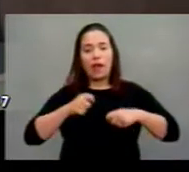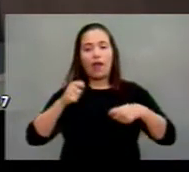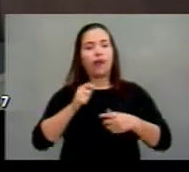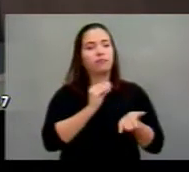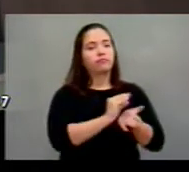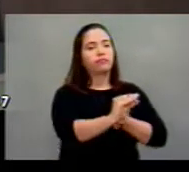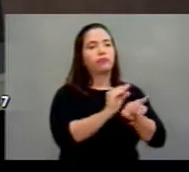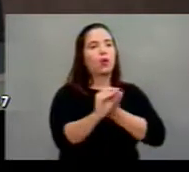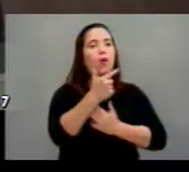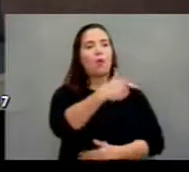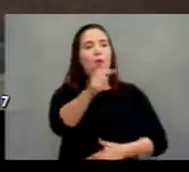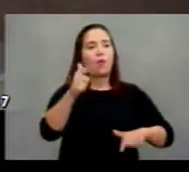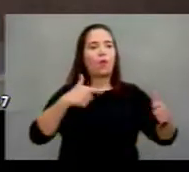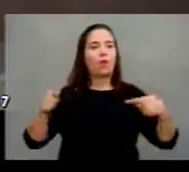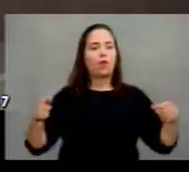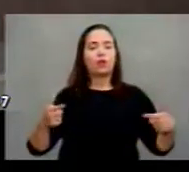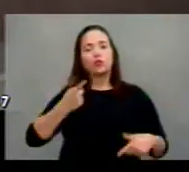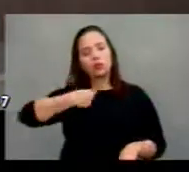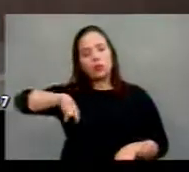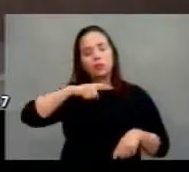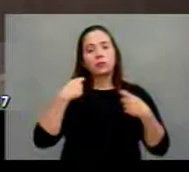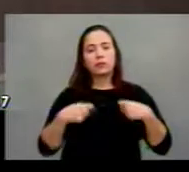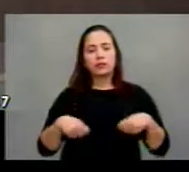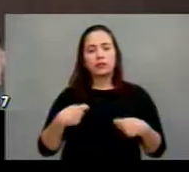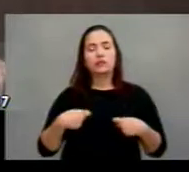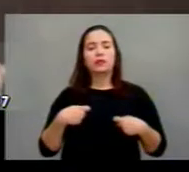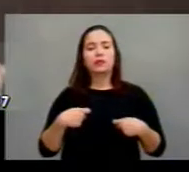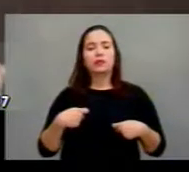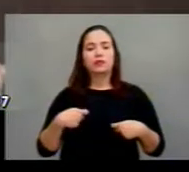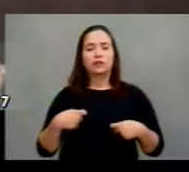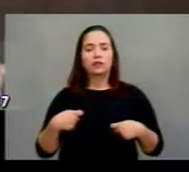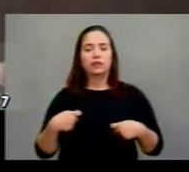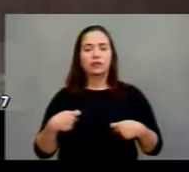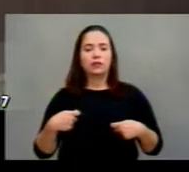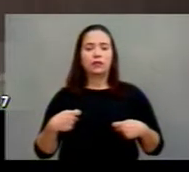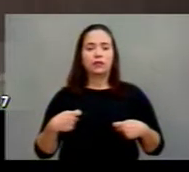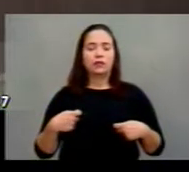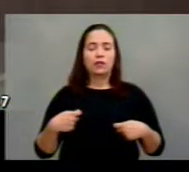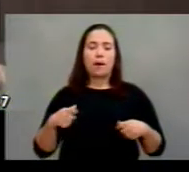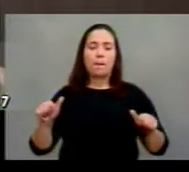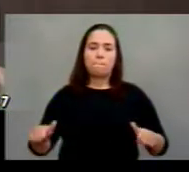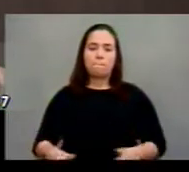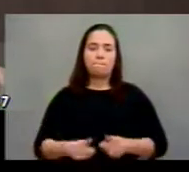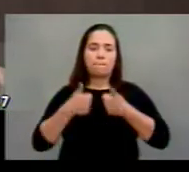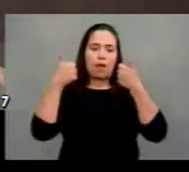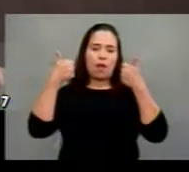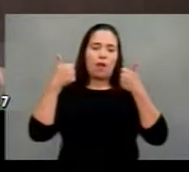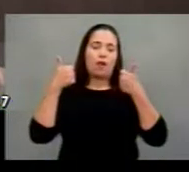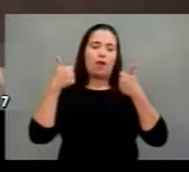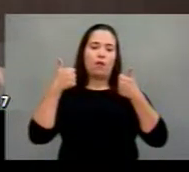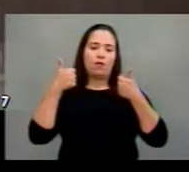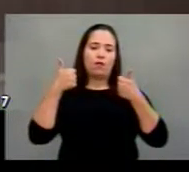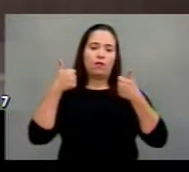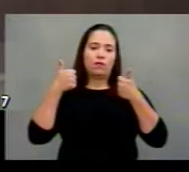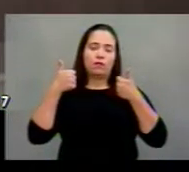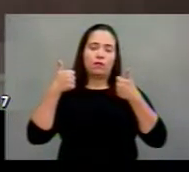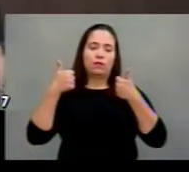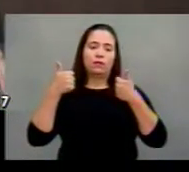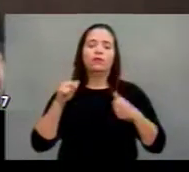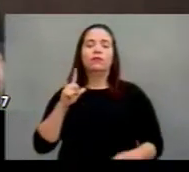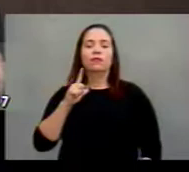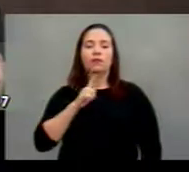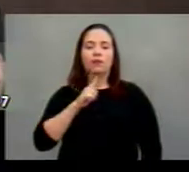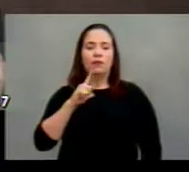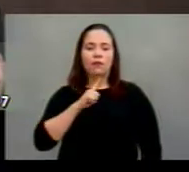produtiva. Nós precisaríamos de um conjunto de reformas estruturais que melhorassem a atividade produtiva, aí sim